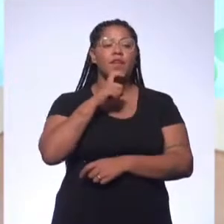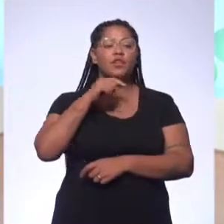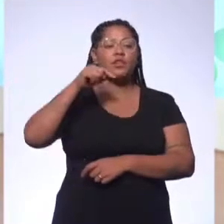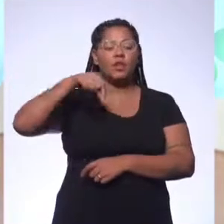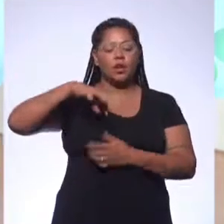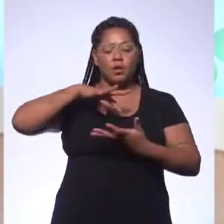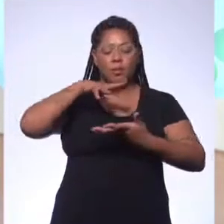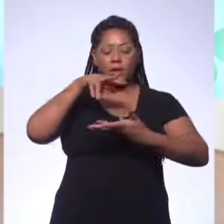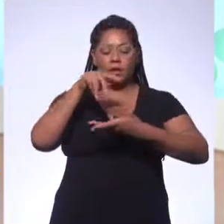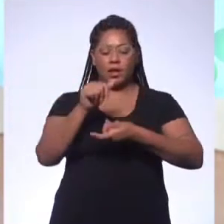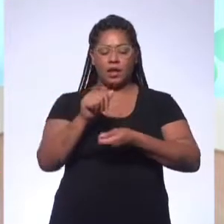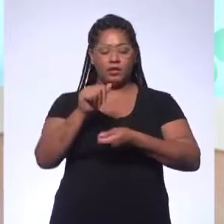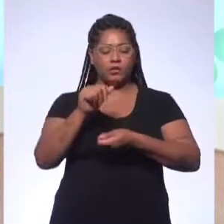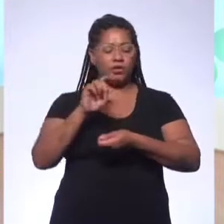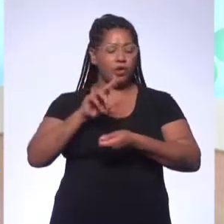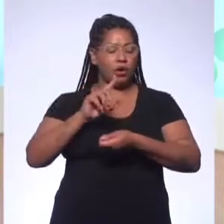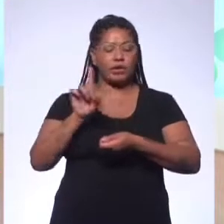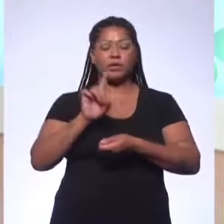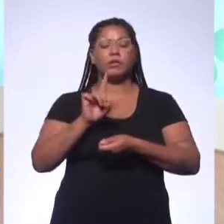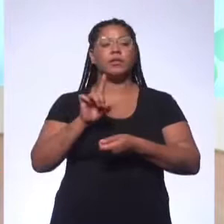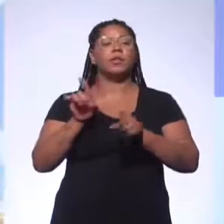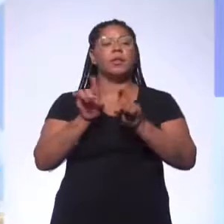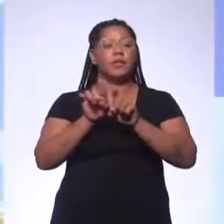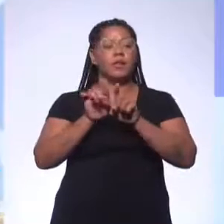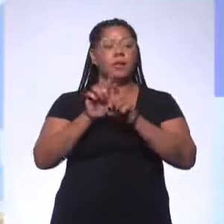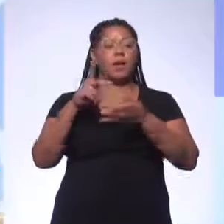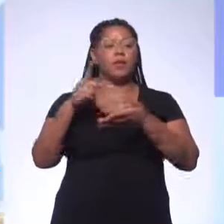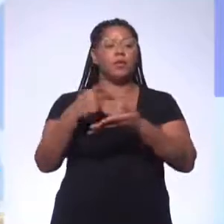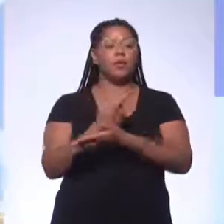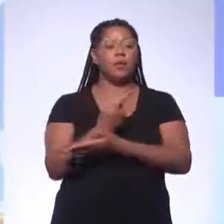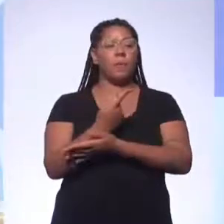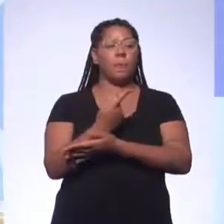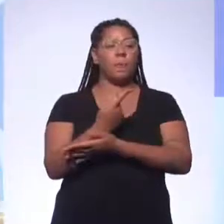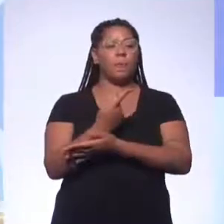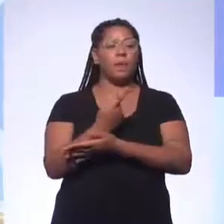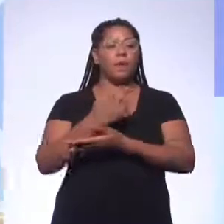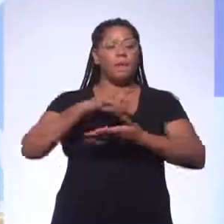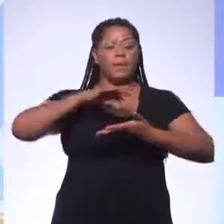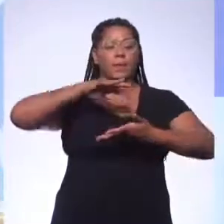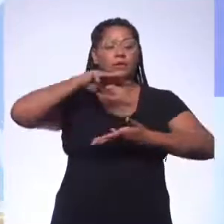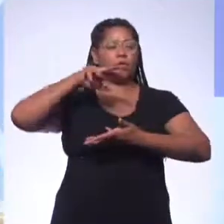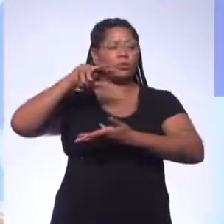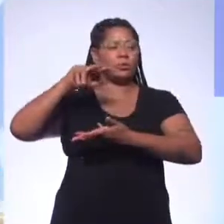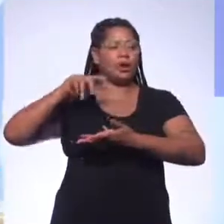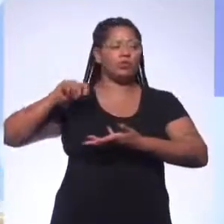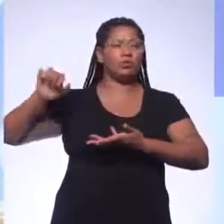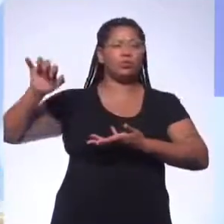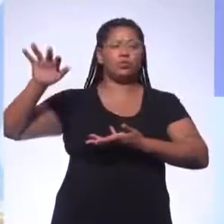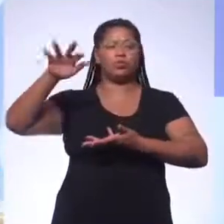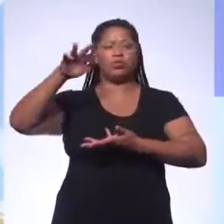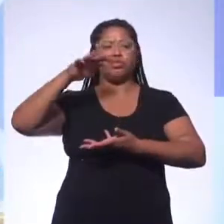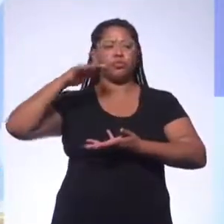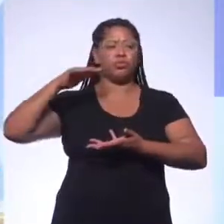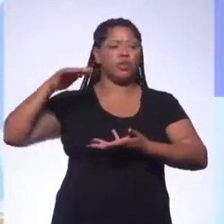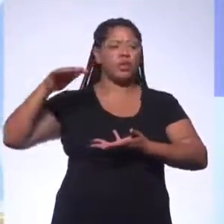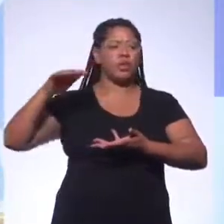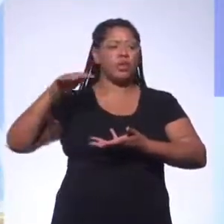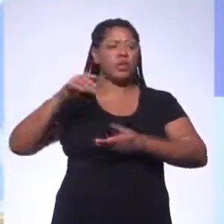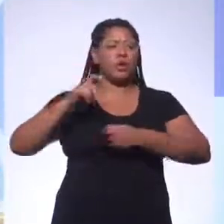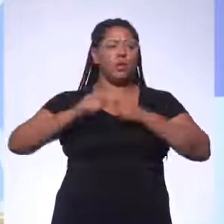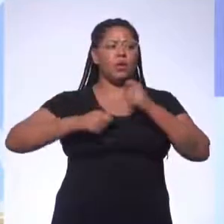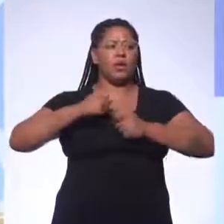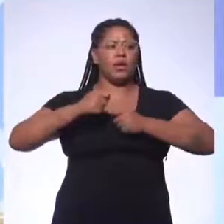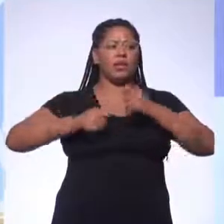planeta Terra, no caso, né? A Guerra Fria ela também se estendeu para o espaço. Sim. No caso, foi a chamada Corrida Espacial, que